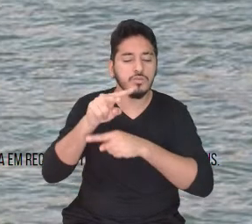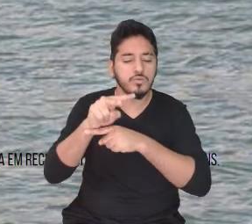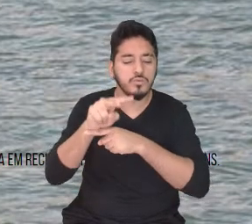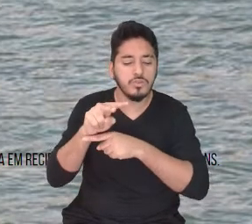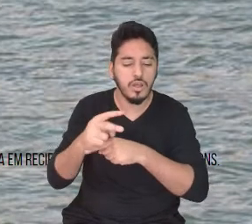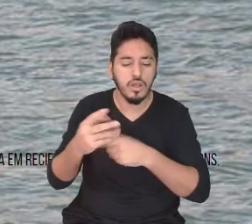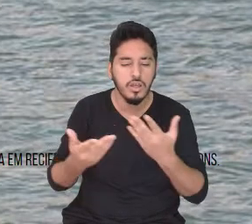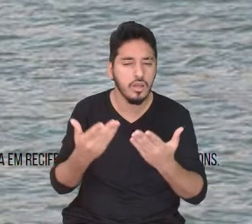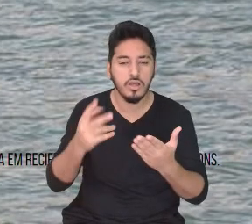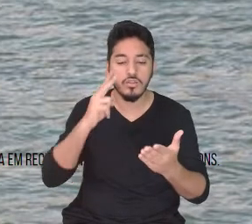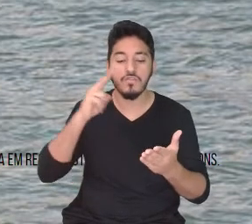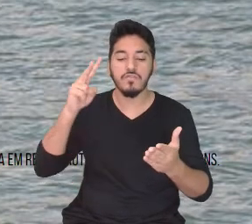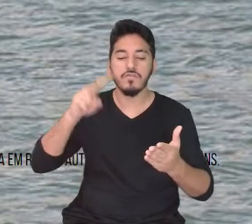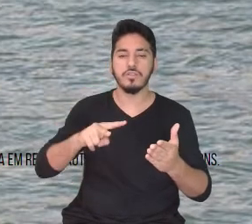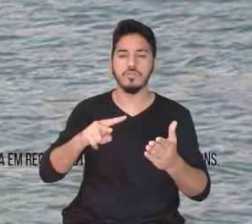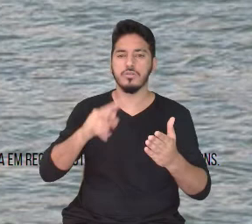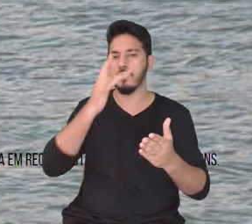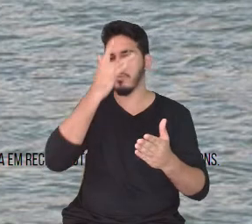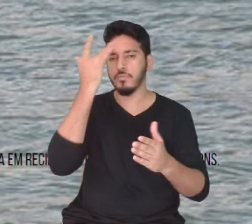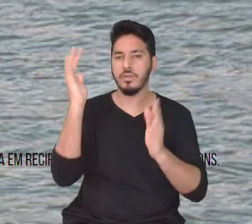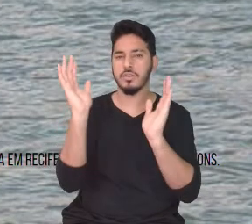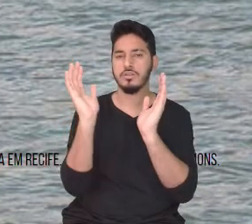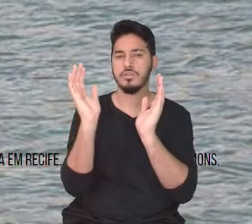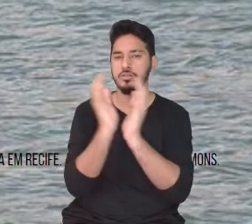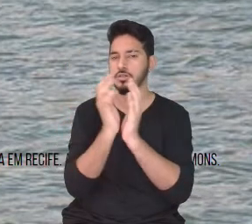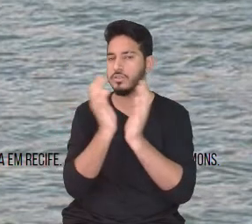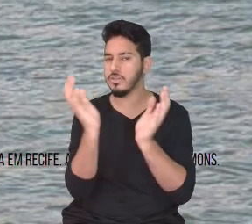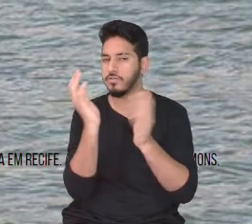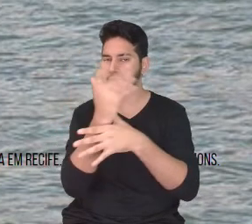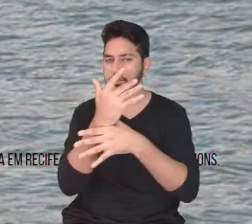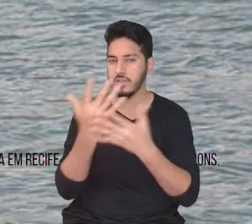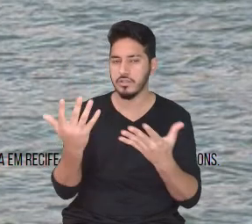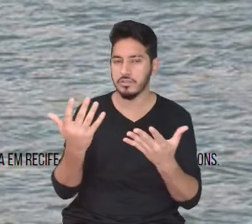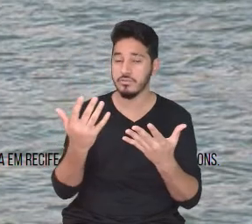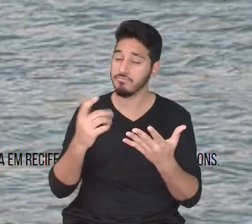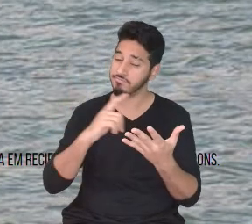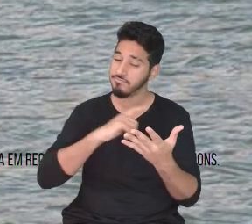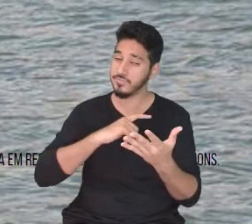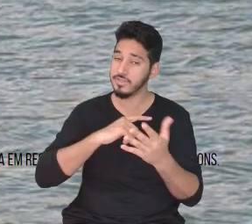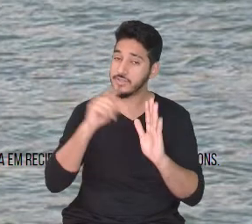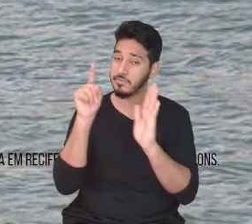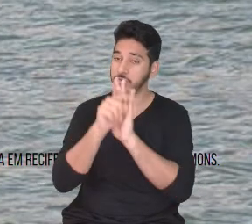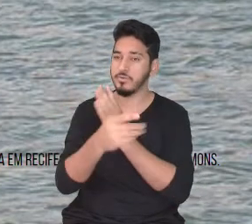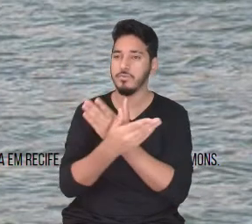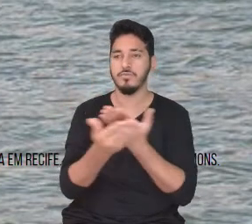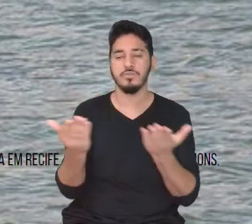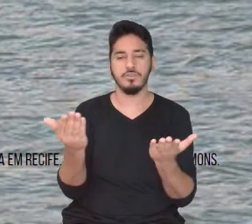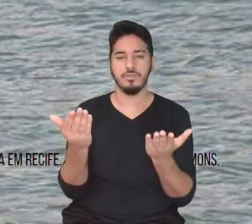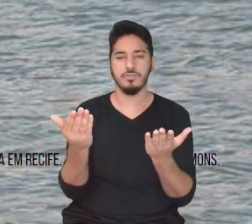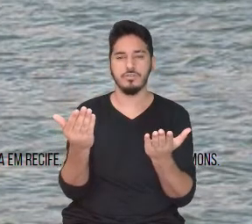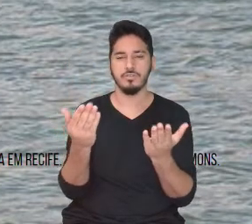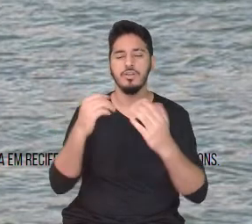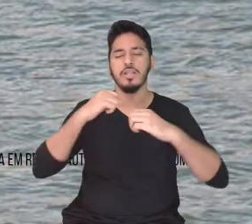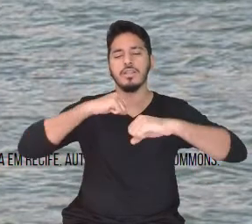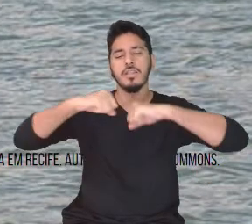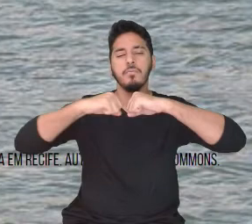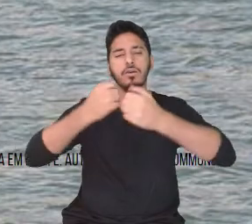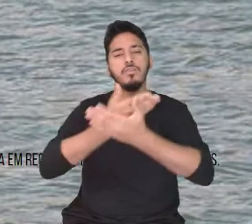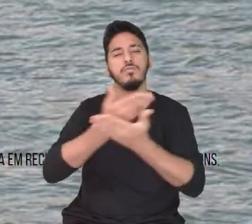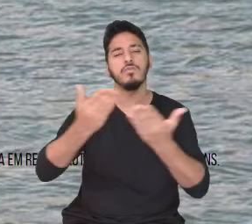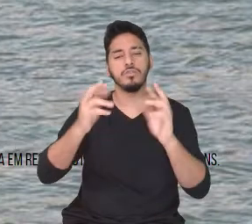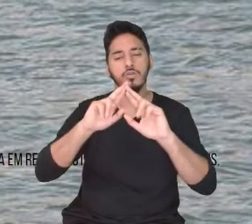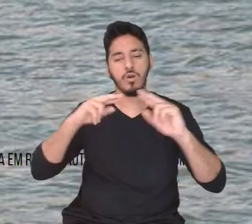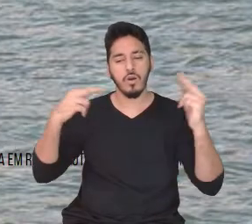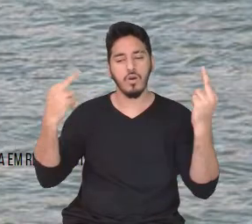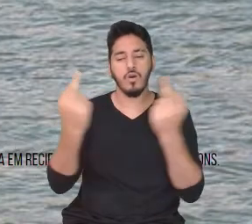sendo visto pela cidade, né? Então, deixo para vocês esse questionamento. Debatam entre vocês, façam uma